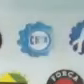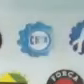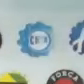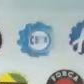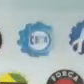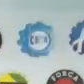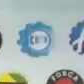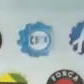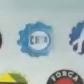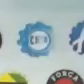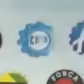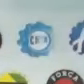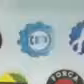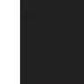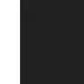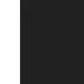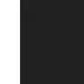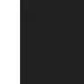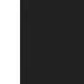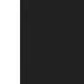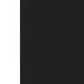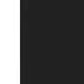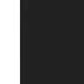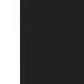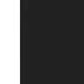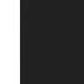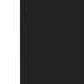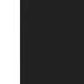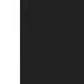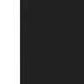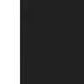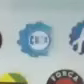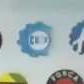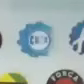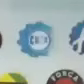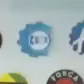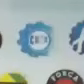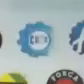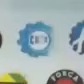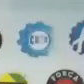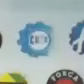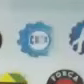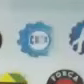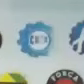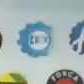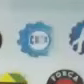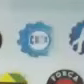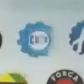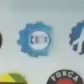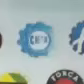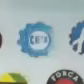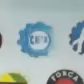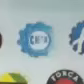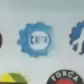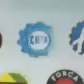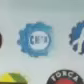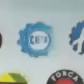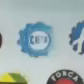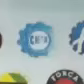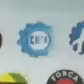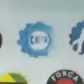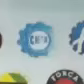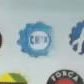indiquei para você. Ai, ai, ai. Sim. Pode deixar. Tá bom? Obrigada. Se cuida. Nada. Se cuida. É com você,